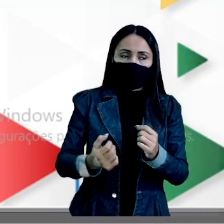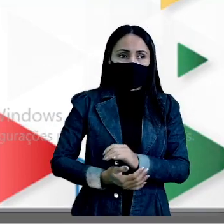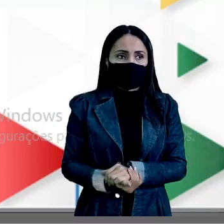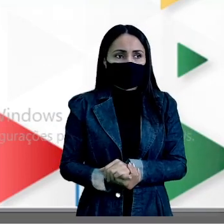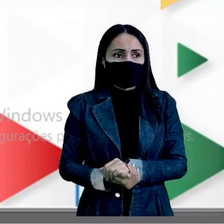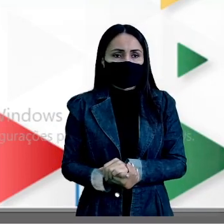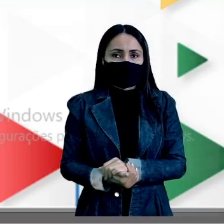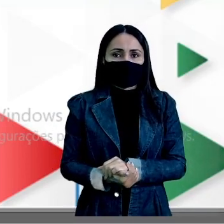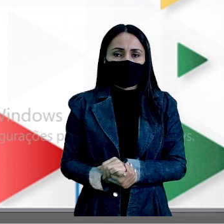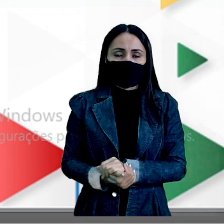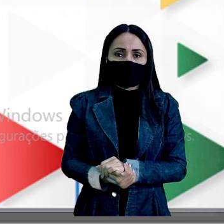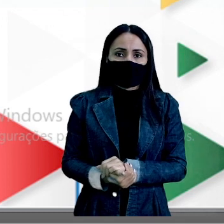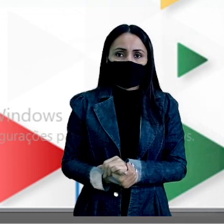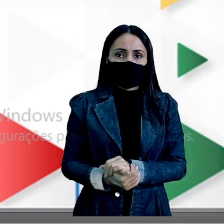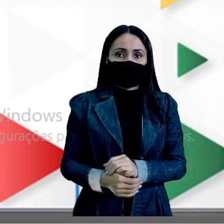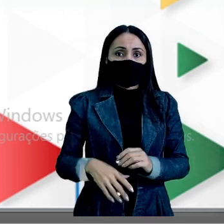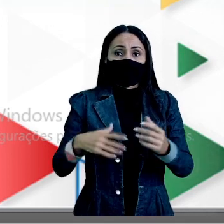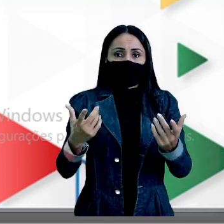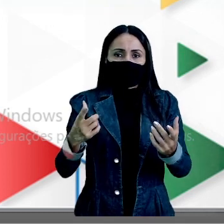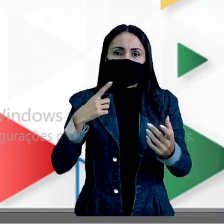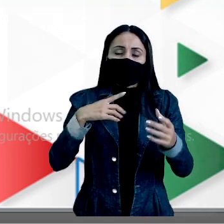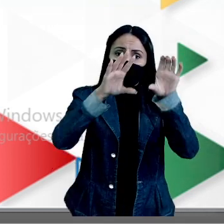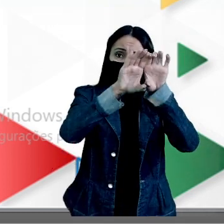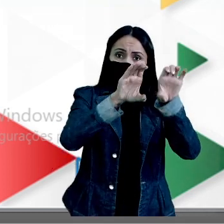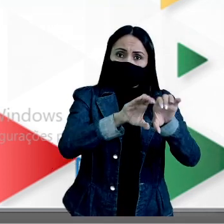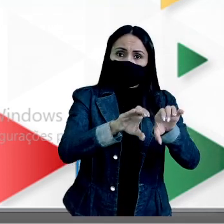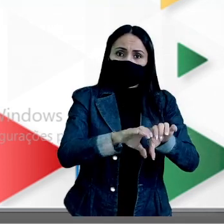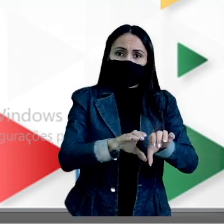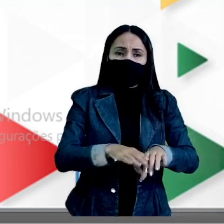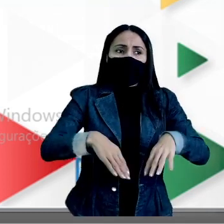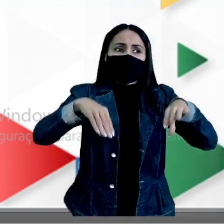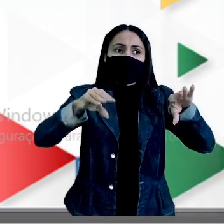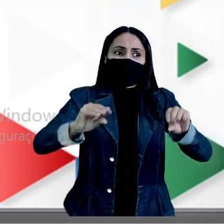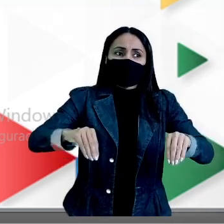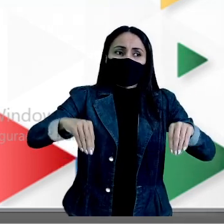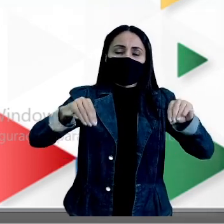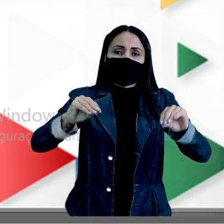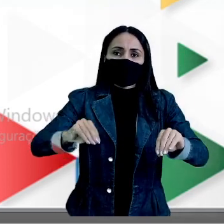Perder peso no sentido dele ter uma estrutura mais leve para poder